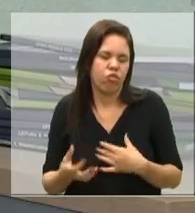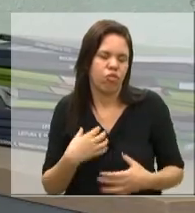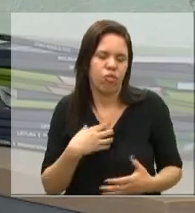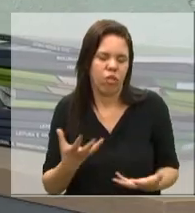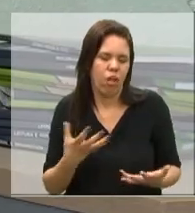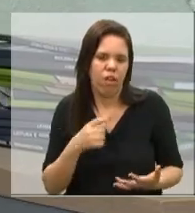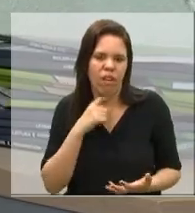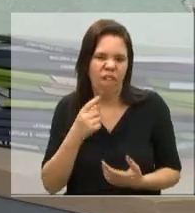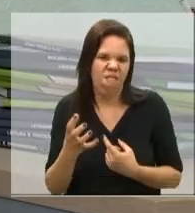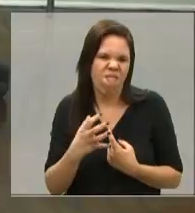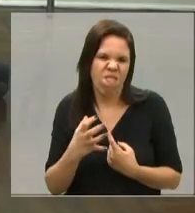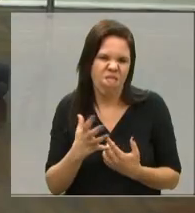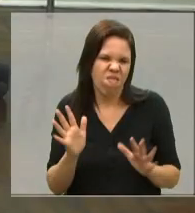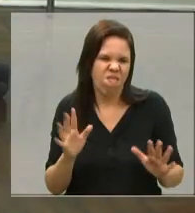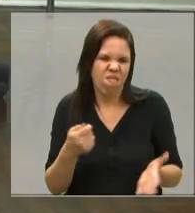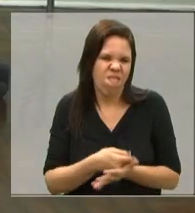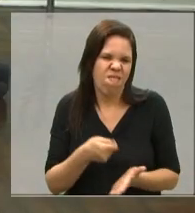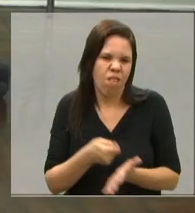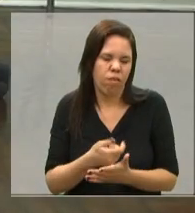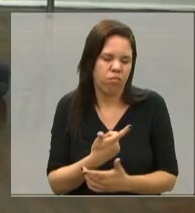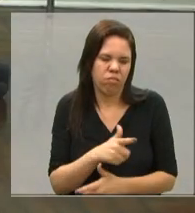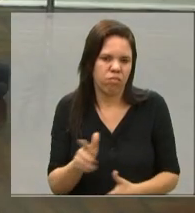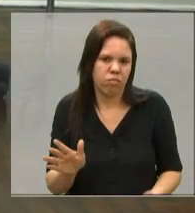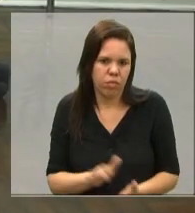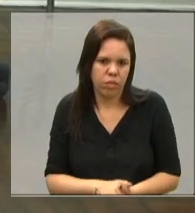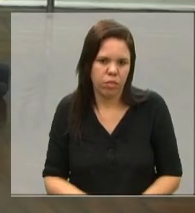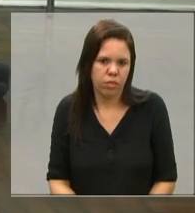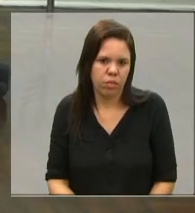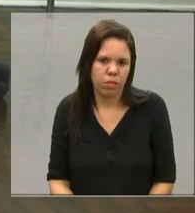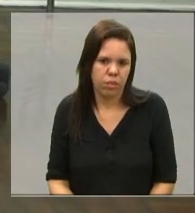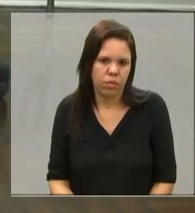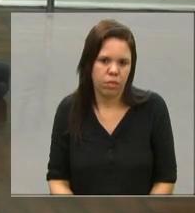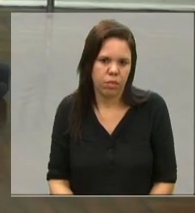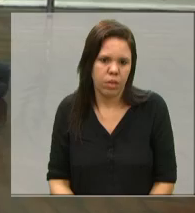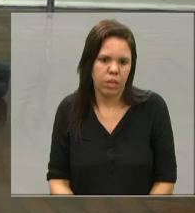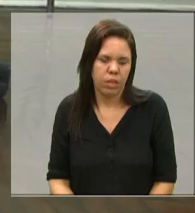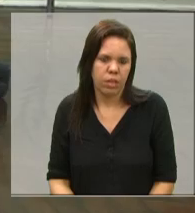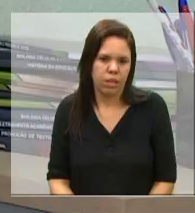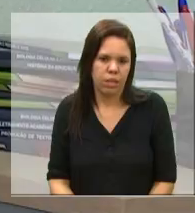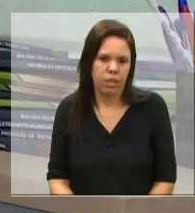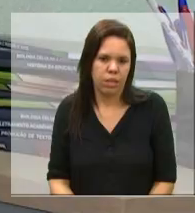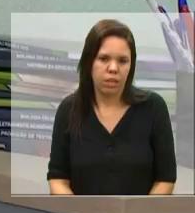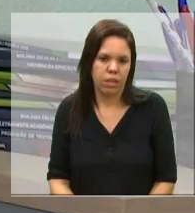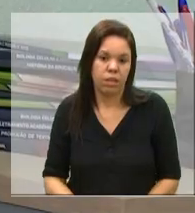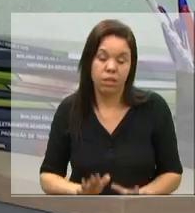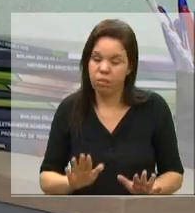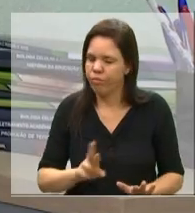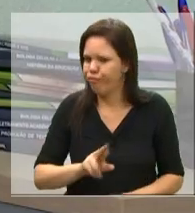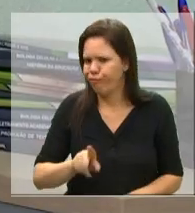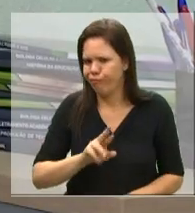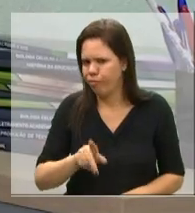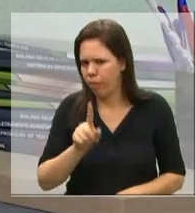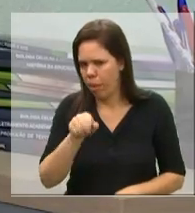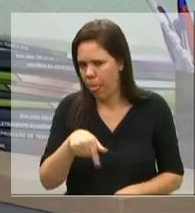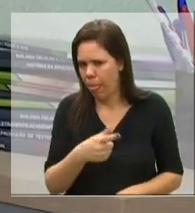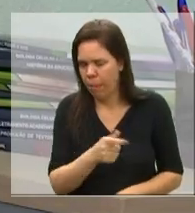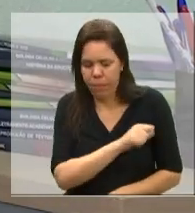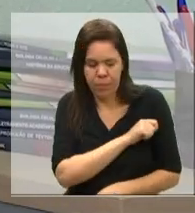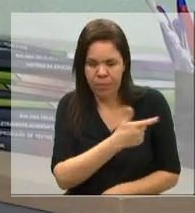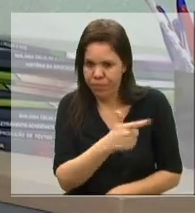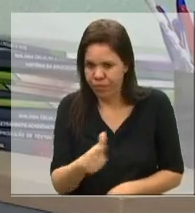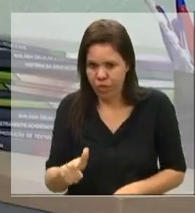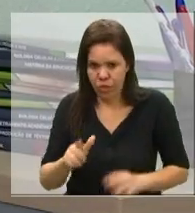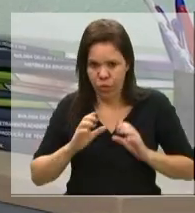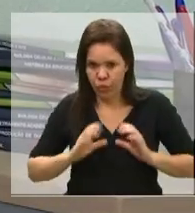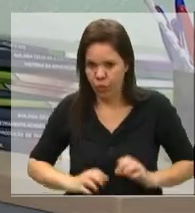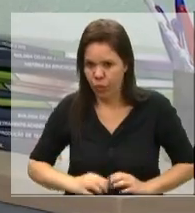ninguém me... não há cobrança. Não há cobrança, não tem ninguém ali me cerceando. Mas não é isso. Se o aluno não for